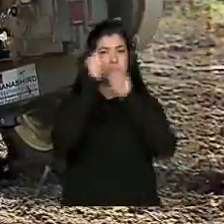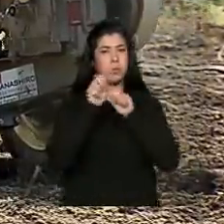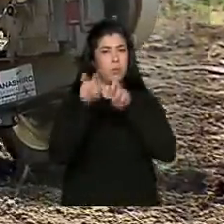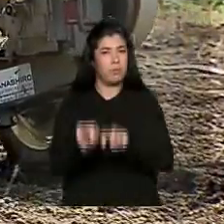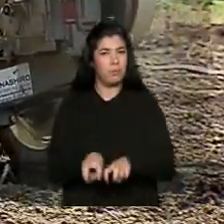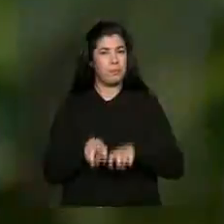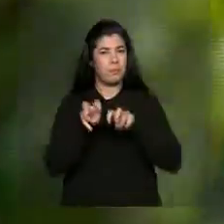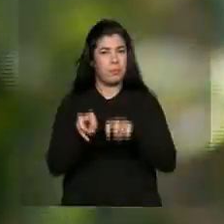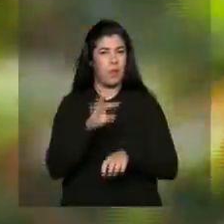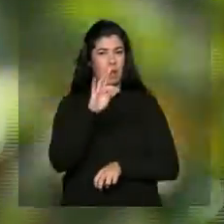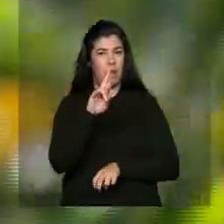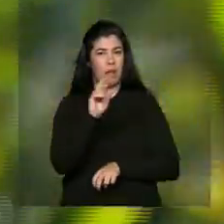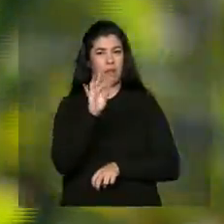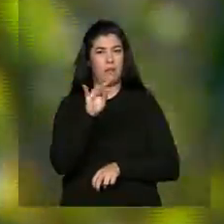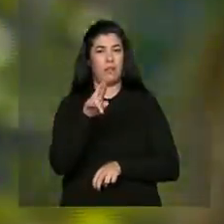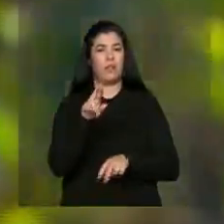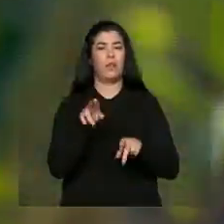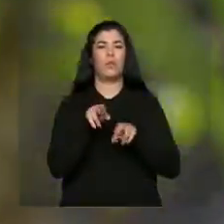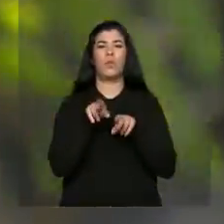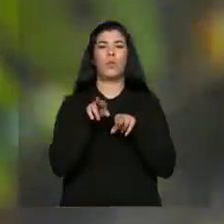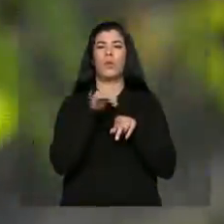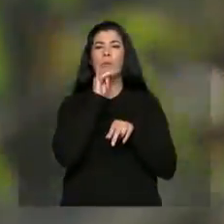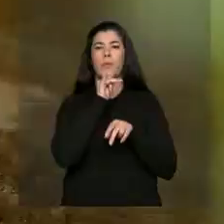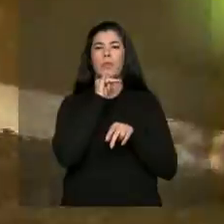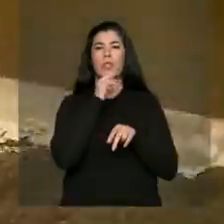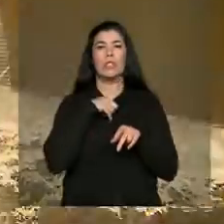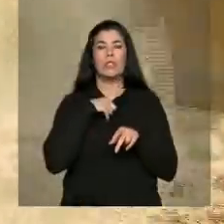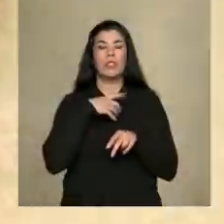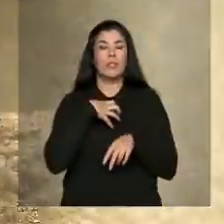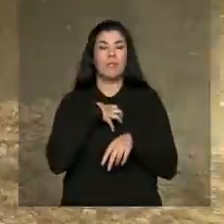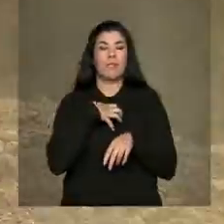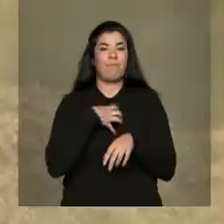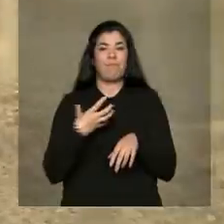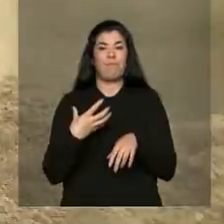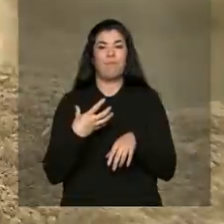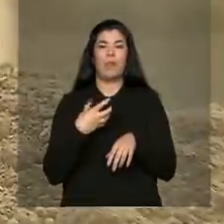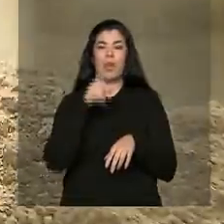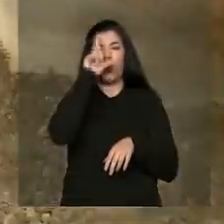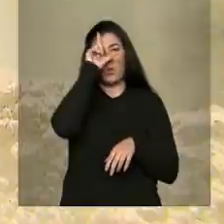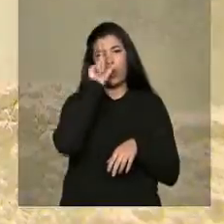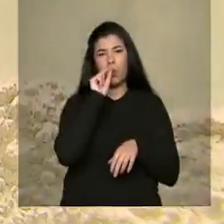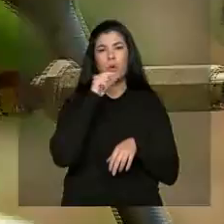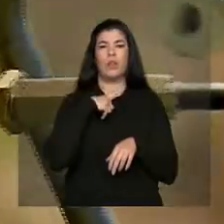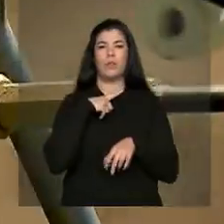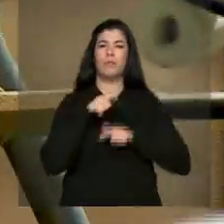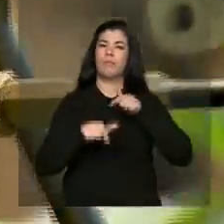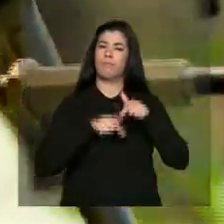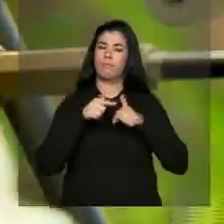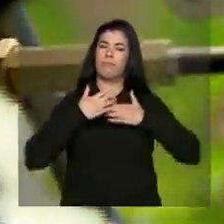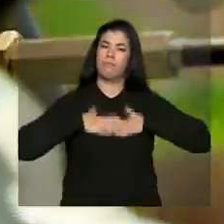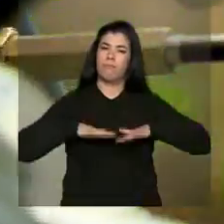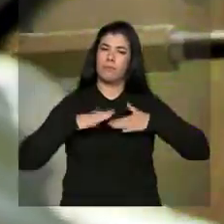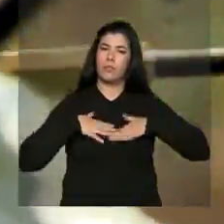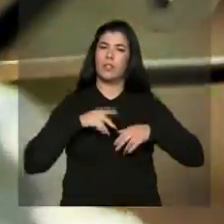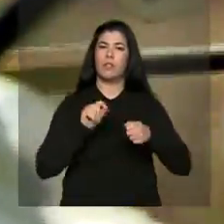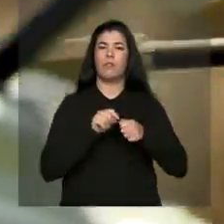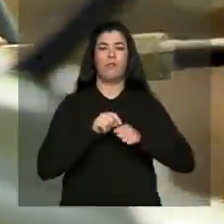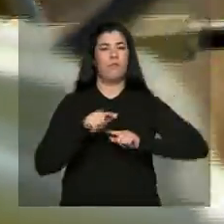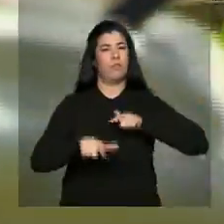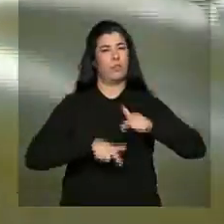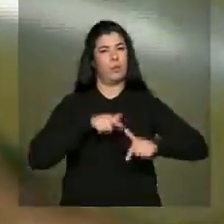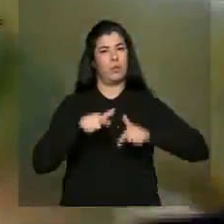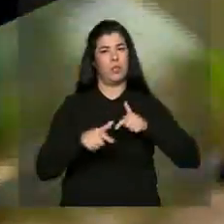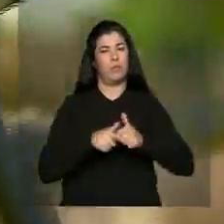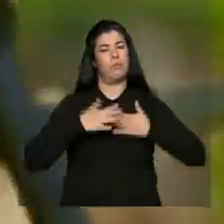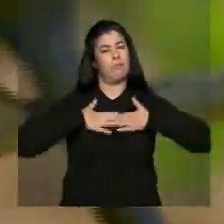me ajudar. É como eu fiquei mais aliviado, né? Mais tranquilo, faço meu serviço